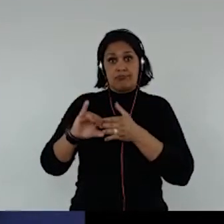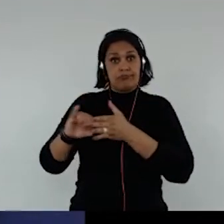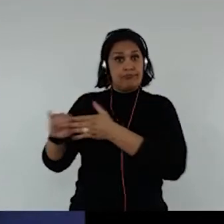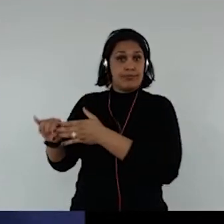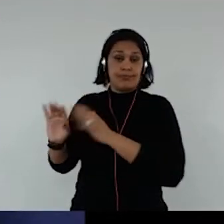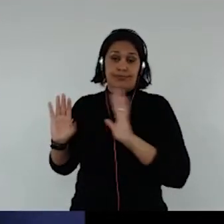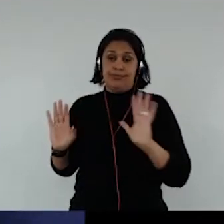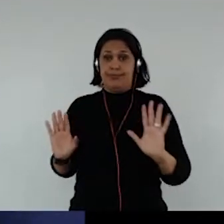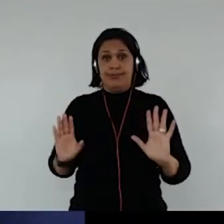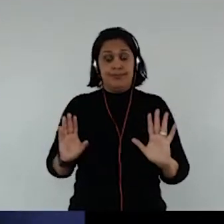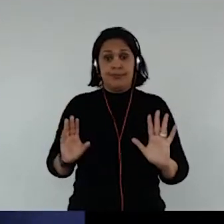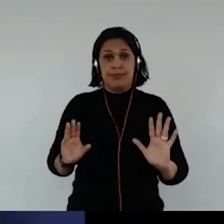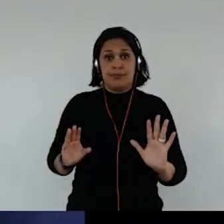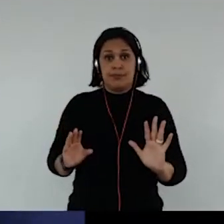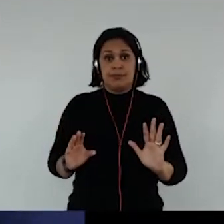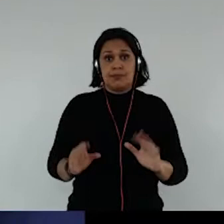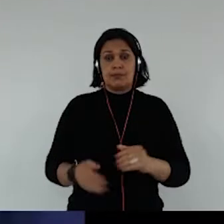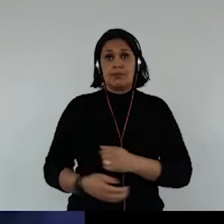supostamente,